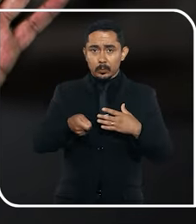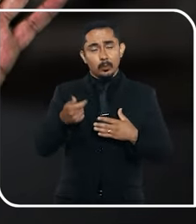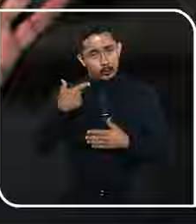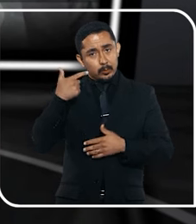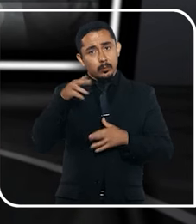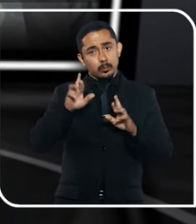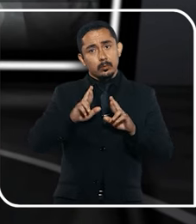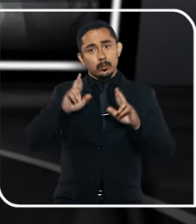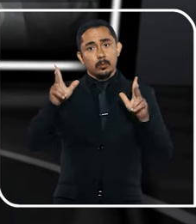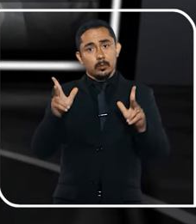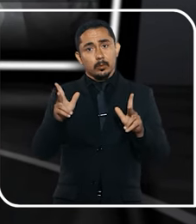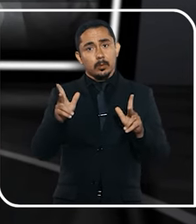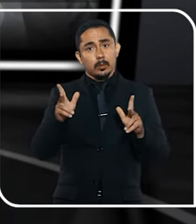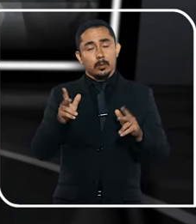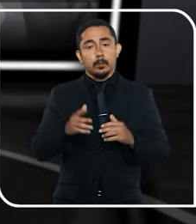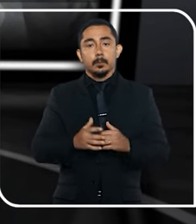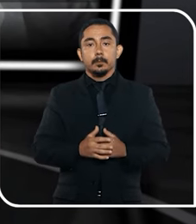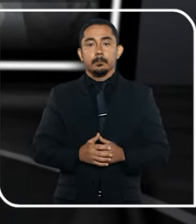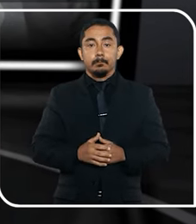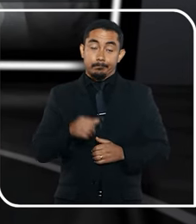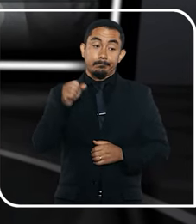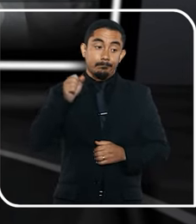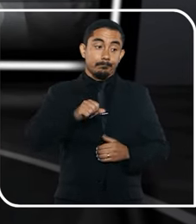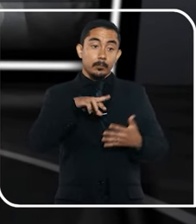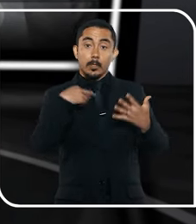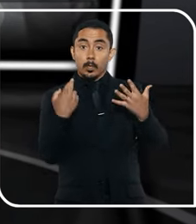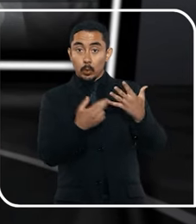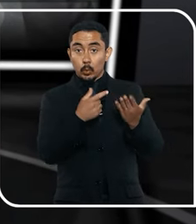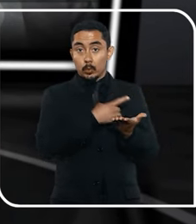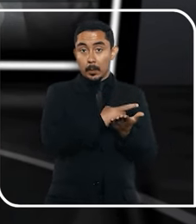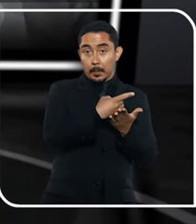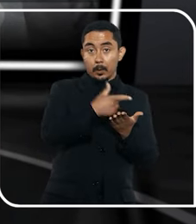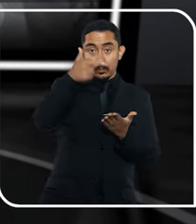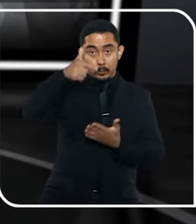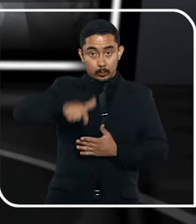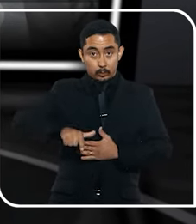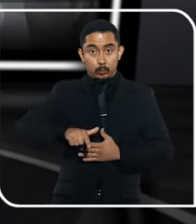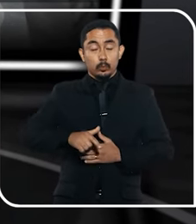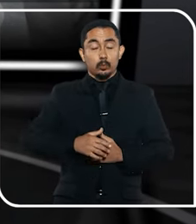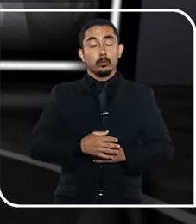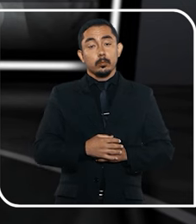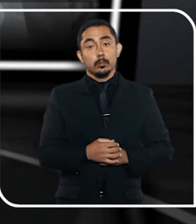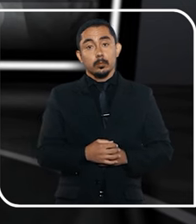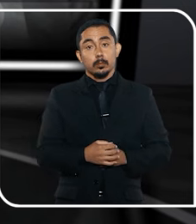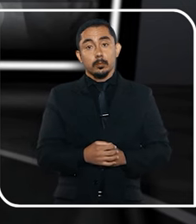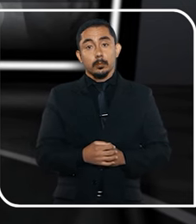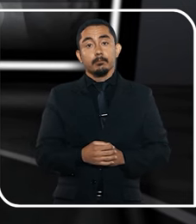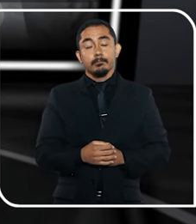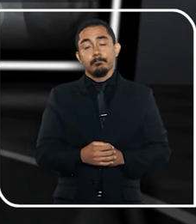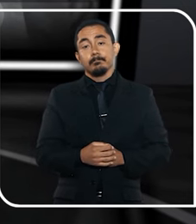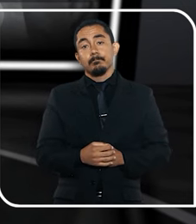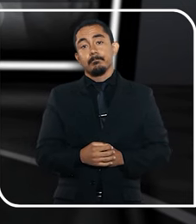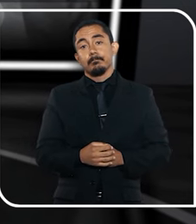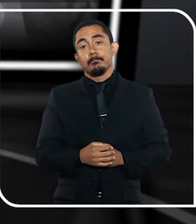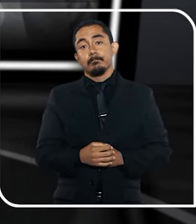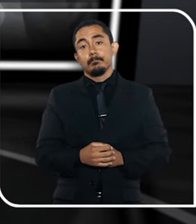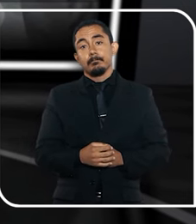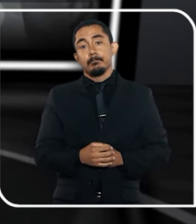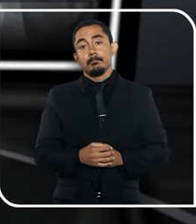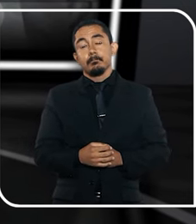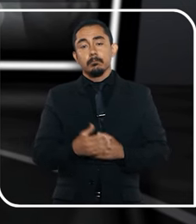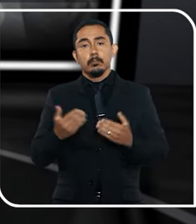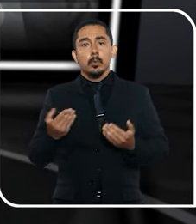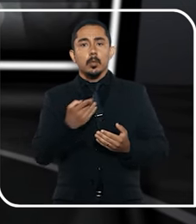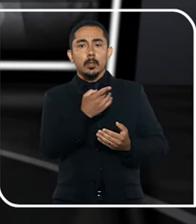né? Sim, nós interpusemos recurso de apelação, de novo, e aí foi quando